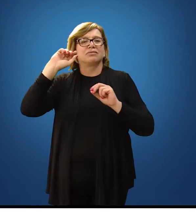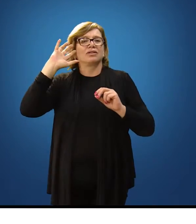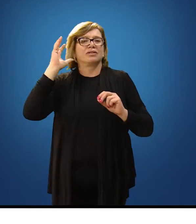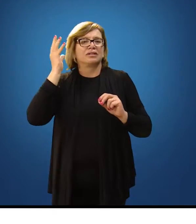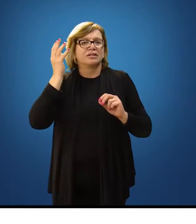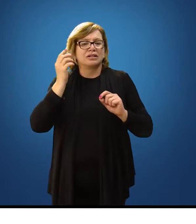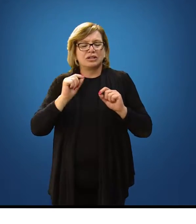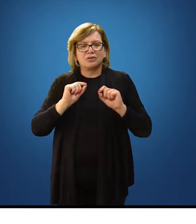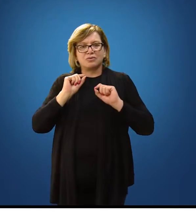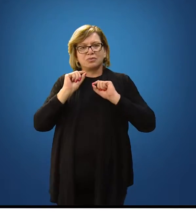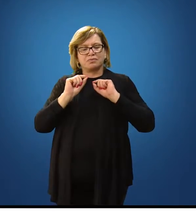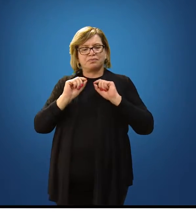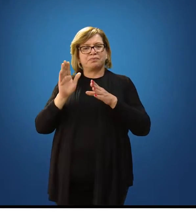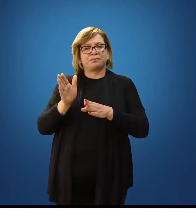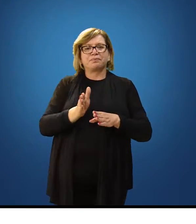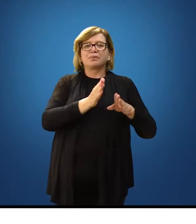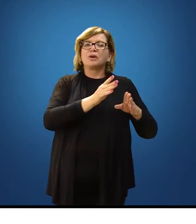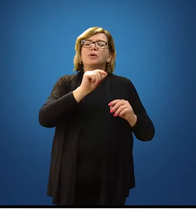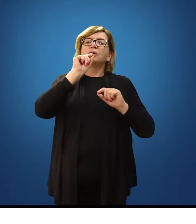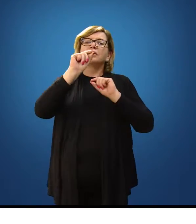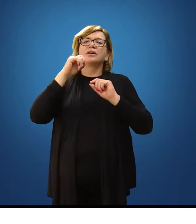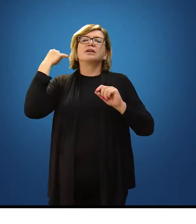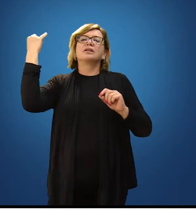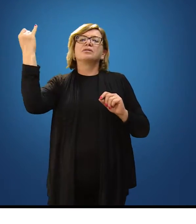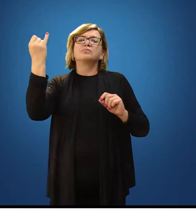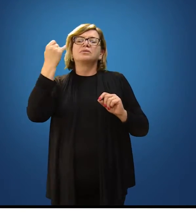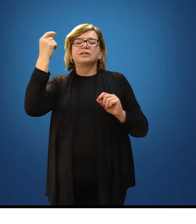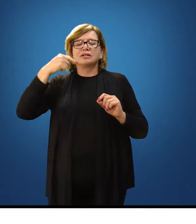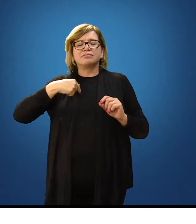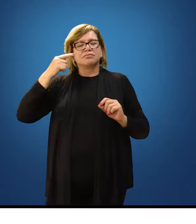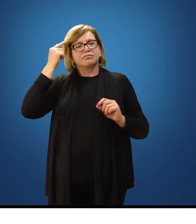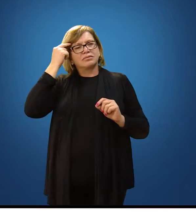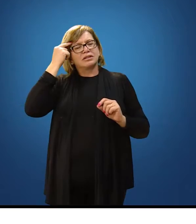O que é importante ter em mente na definição do